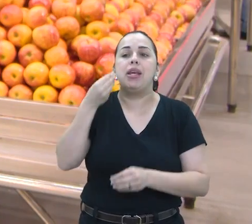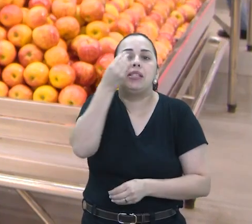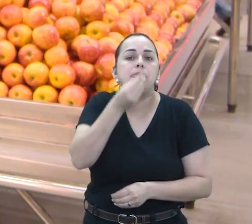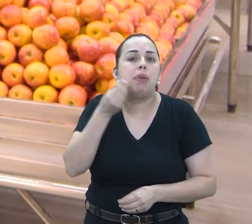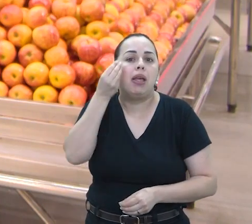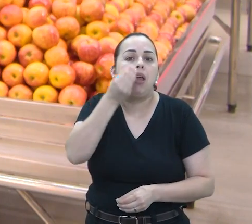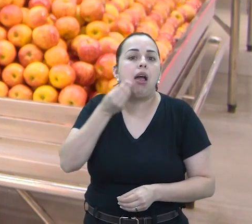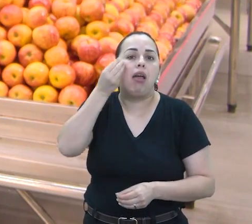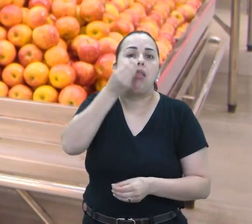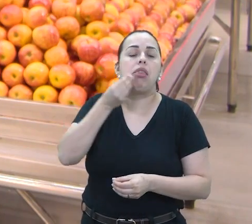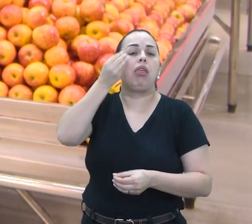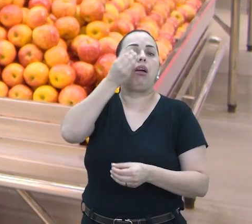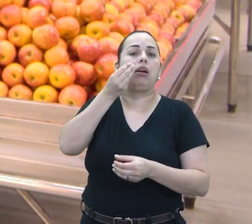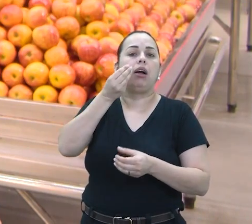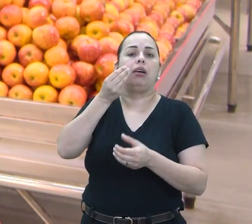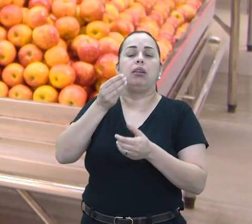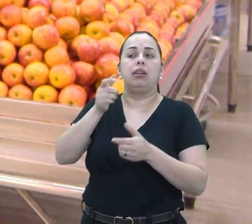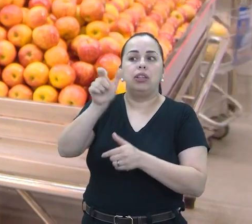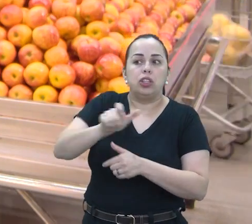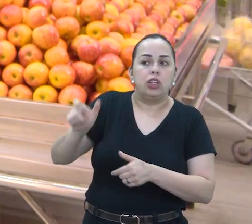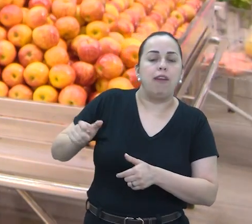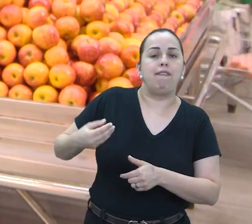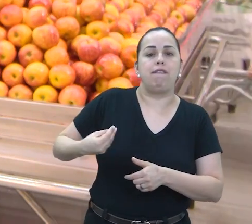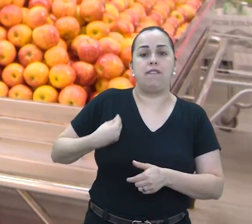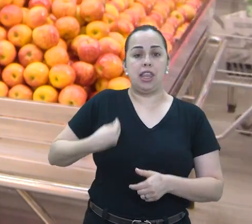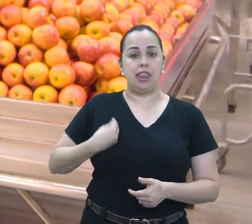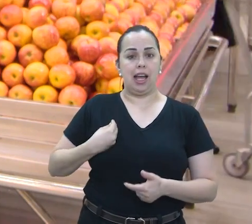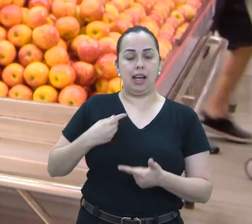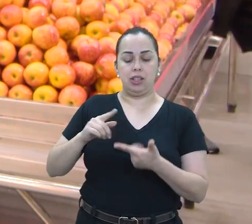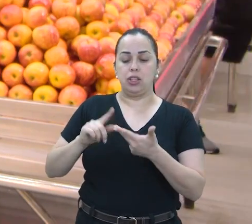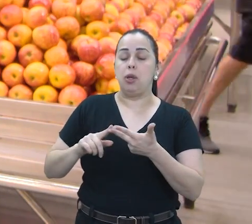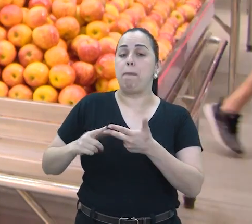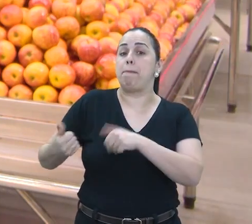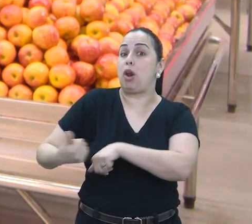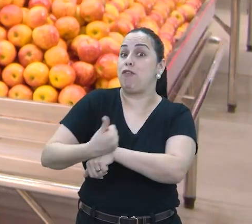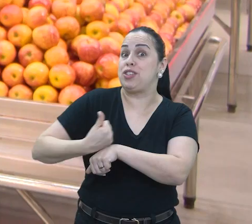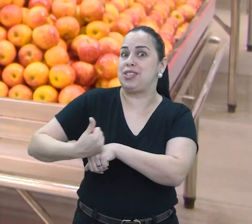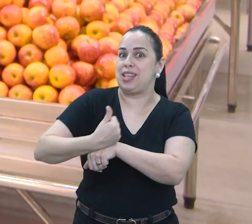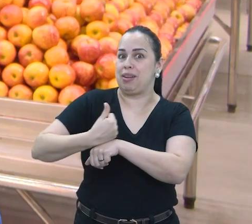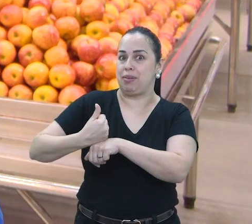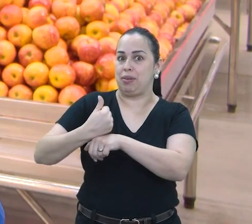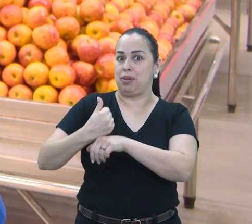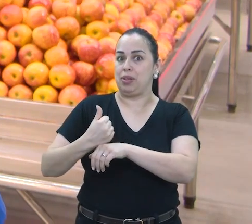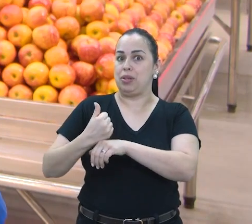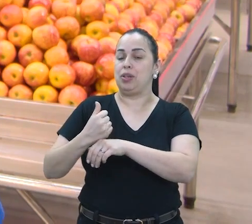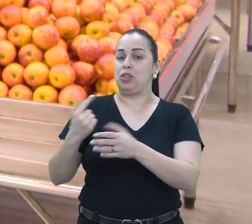vivência, de vida pessoal, de vivência profissional, de